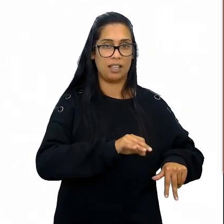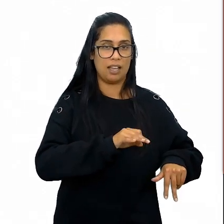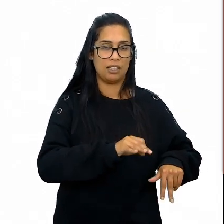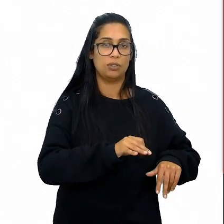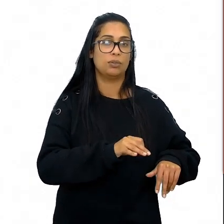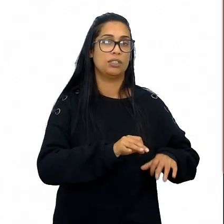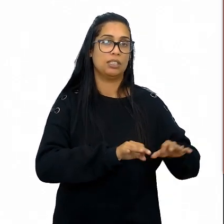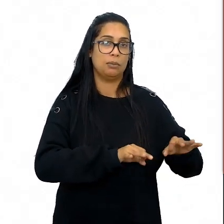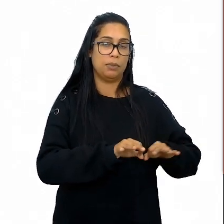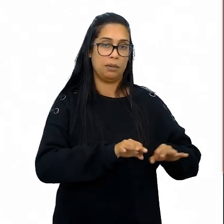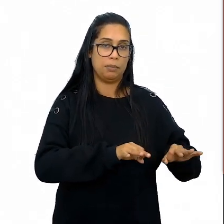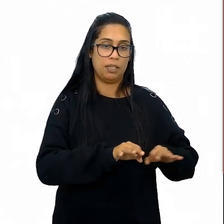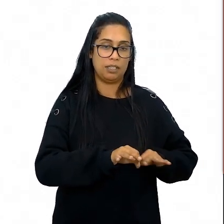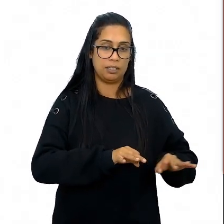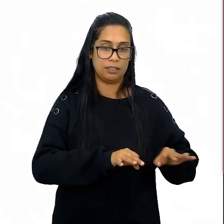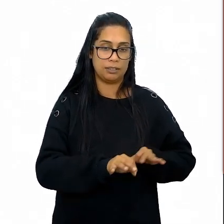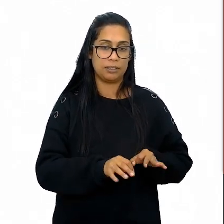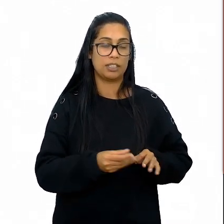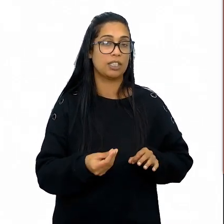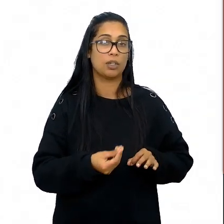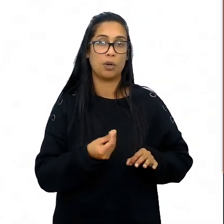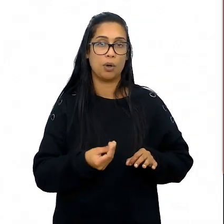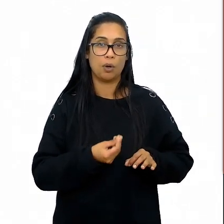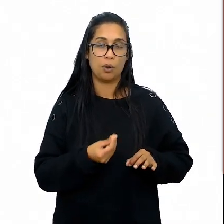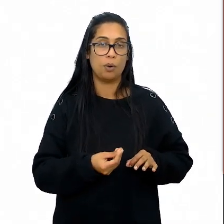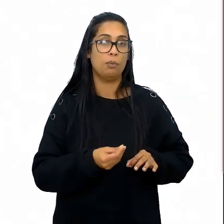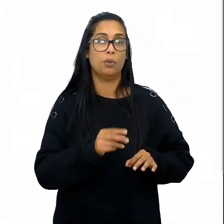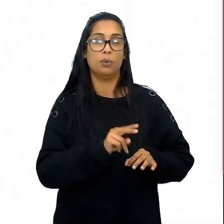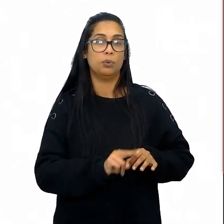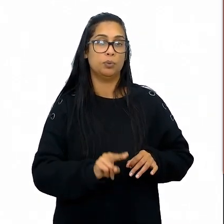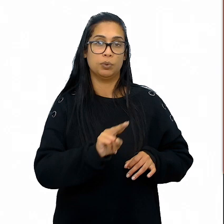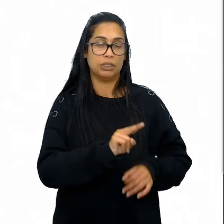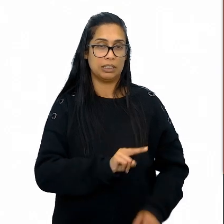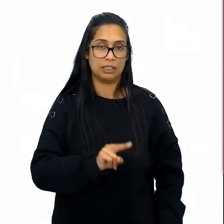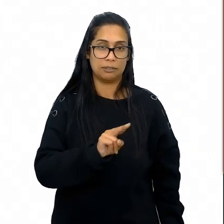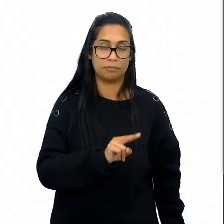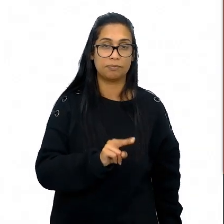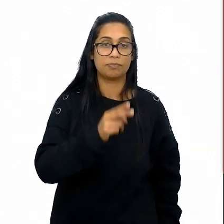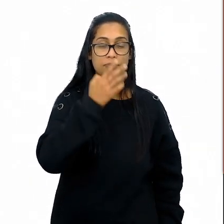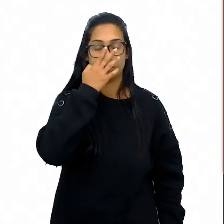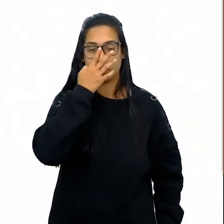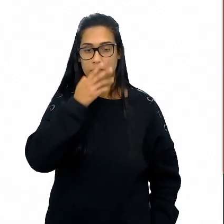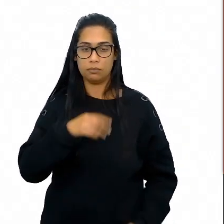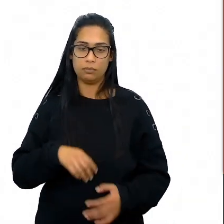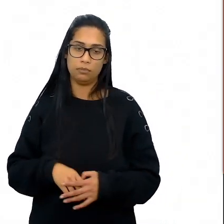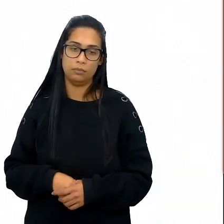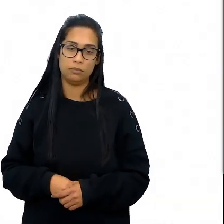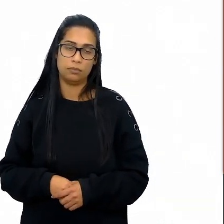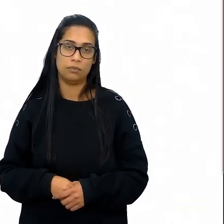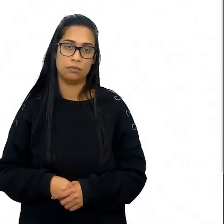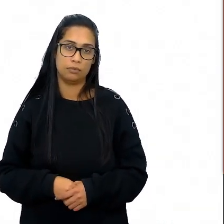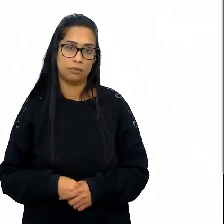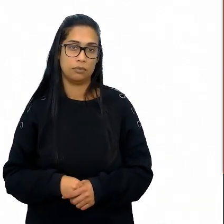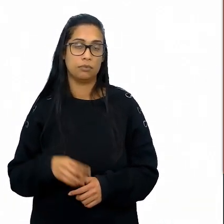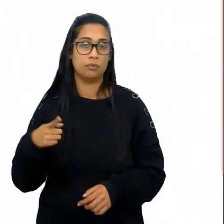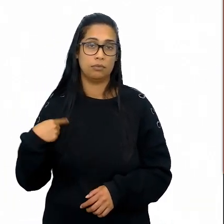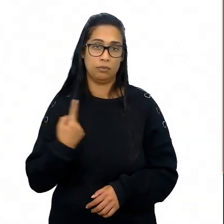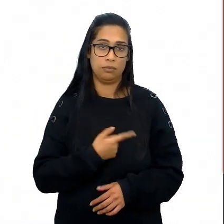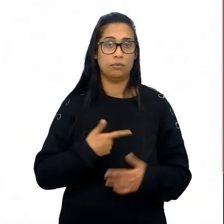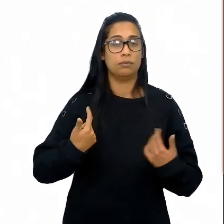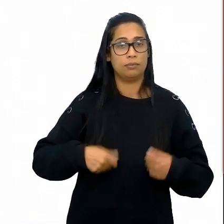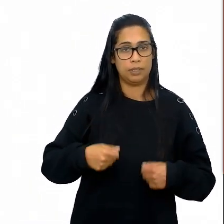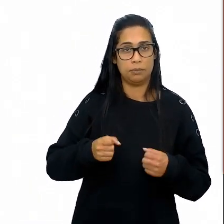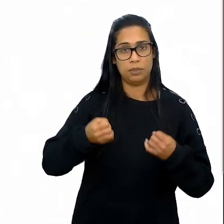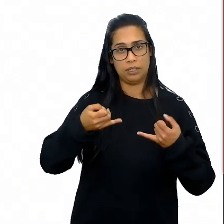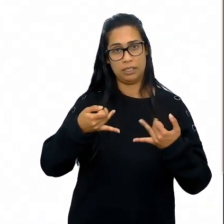e fazemos uso dele quase que diariamente e nesse sentido a gente precisa falar do caderno aprender